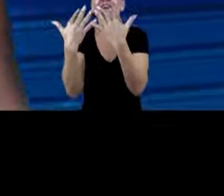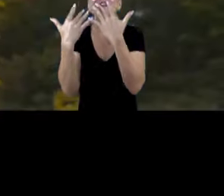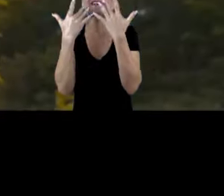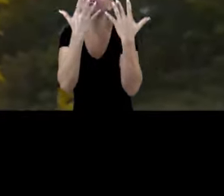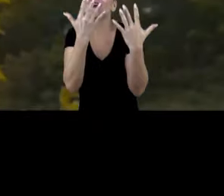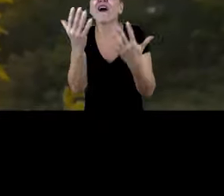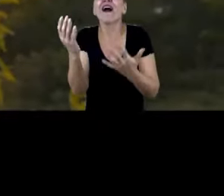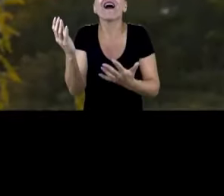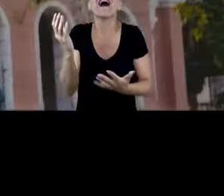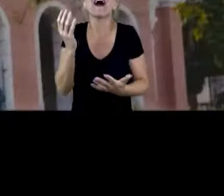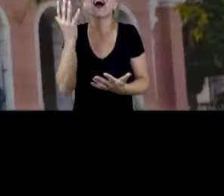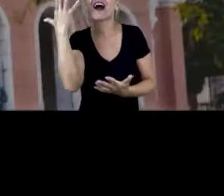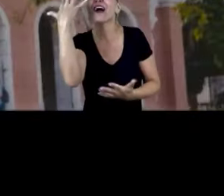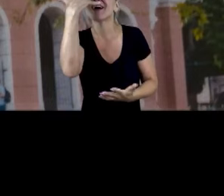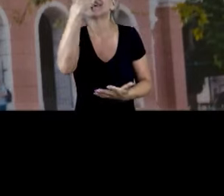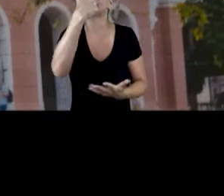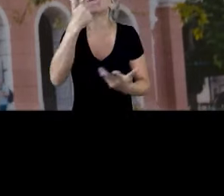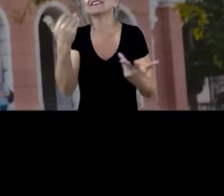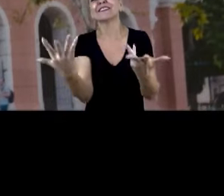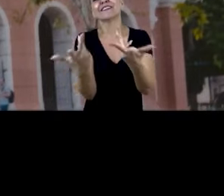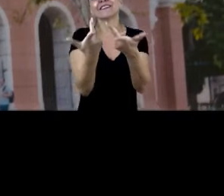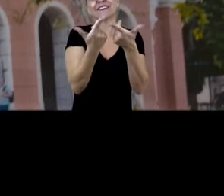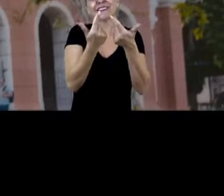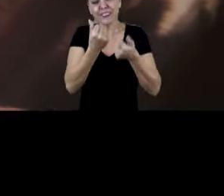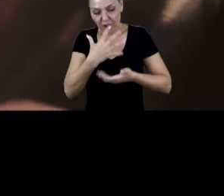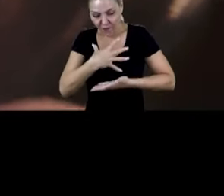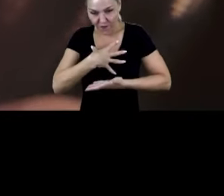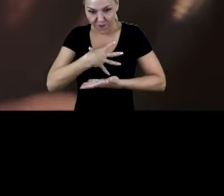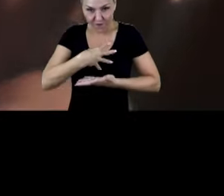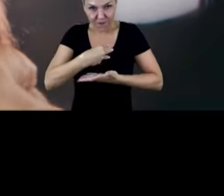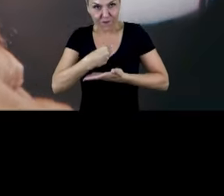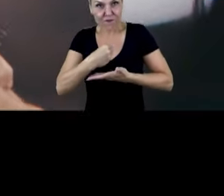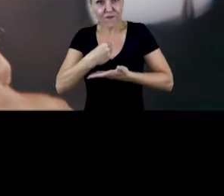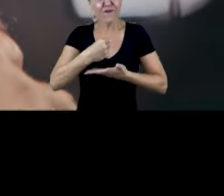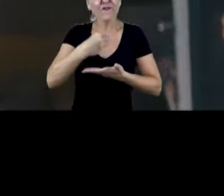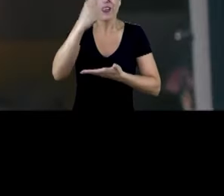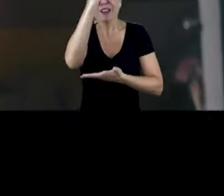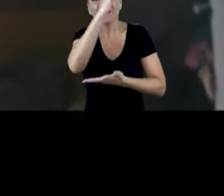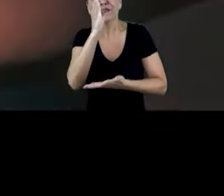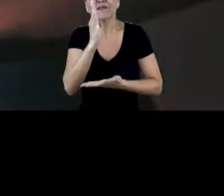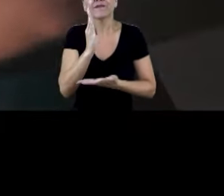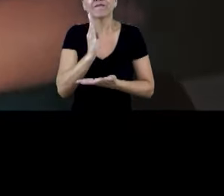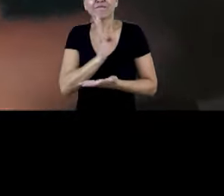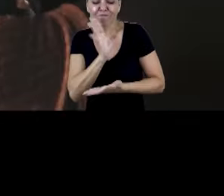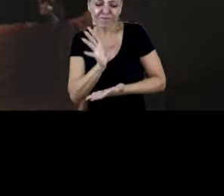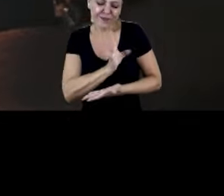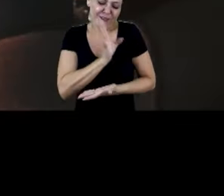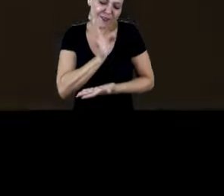Leva pros teus filhos o calor de um